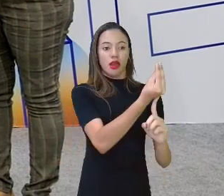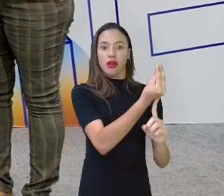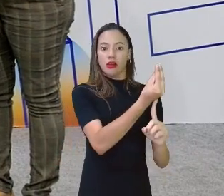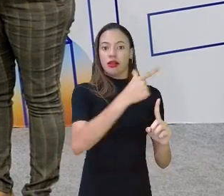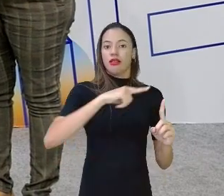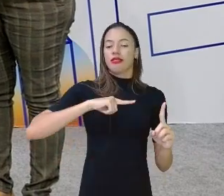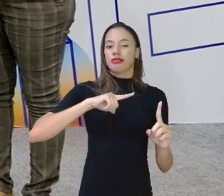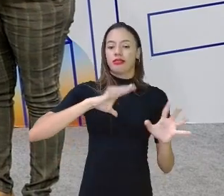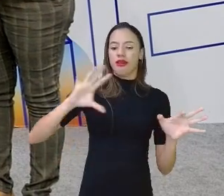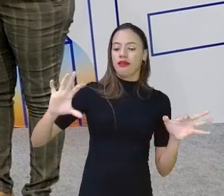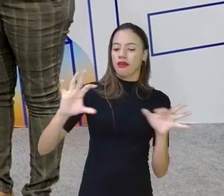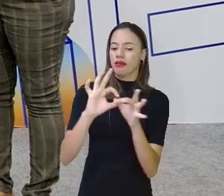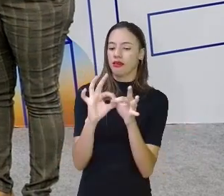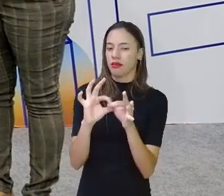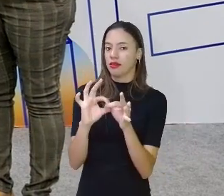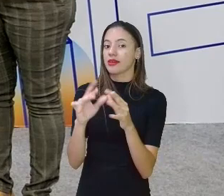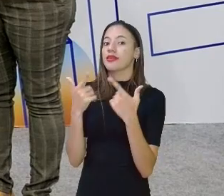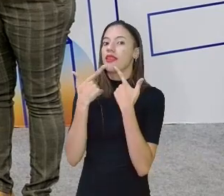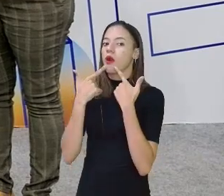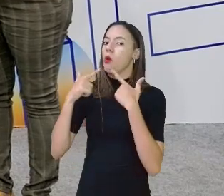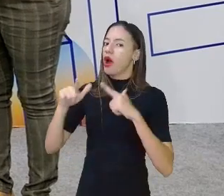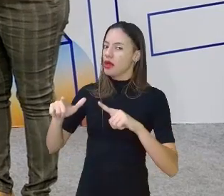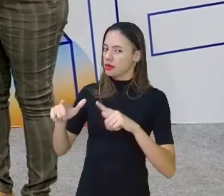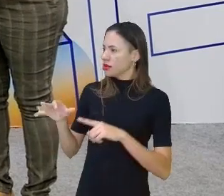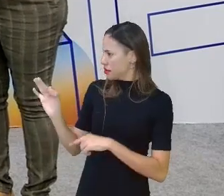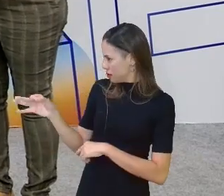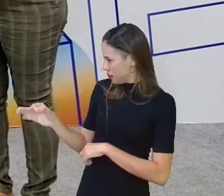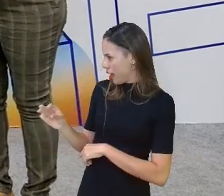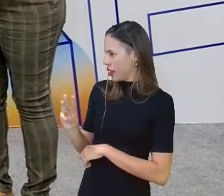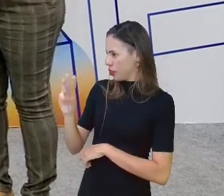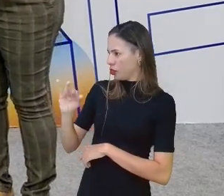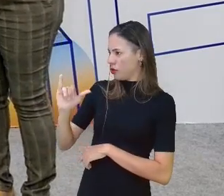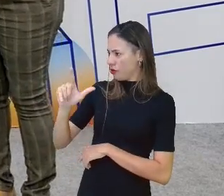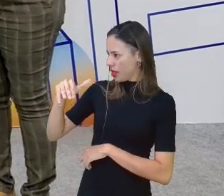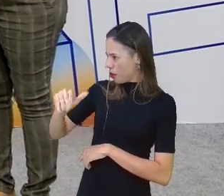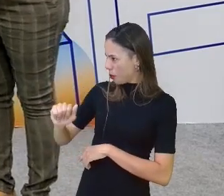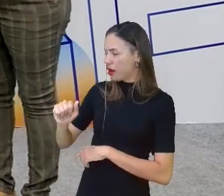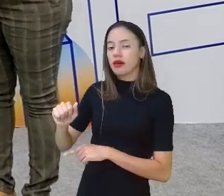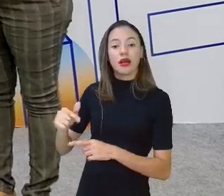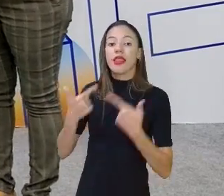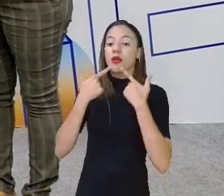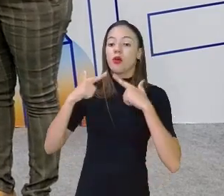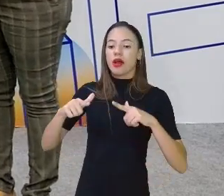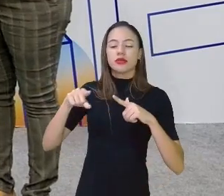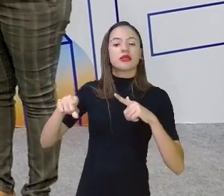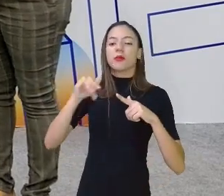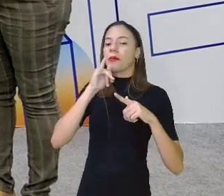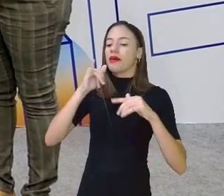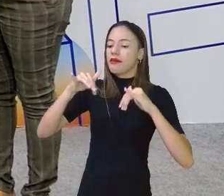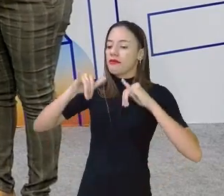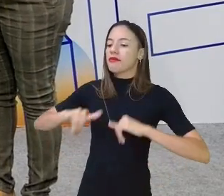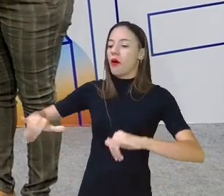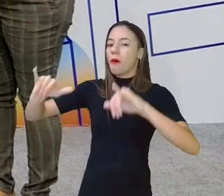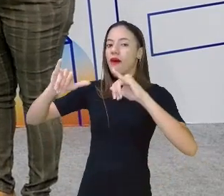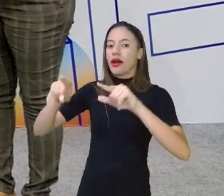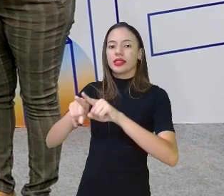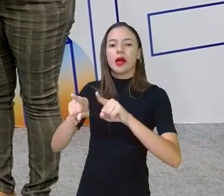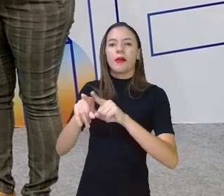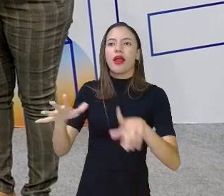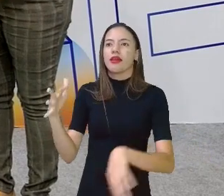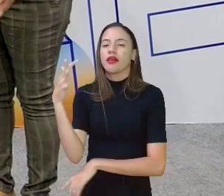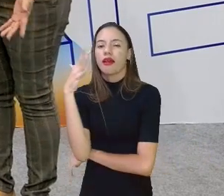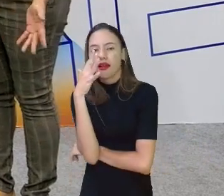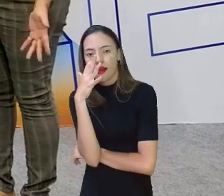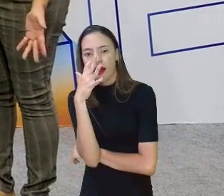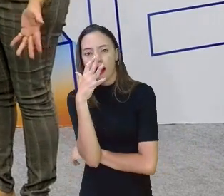não só uma questão de linguagem, não é, Vilma? De querer informar, mas também de apreciação.